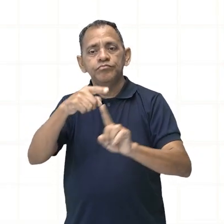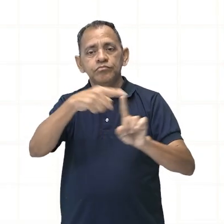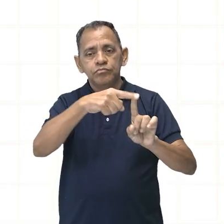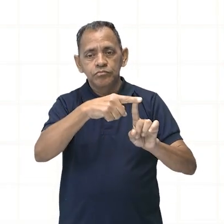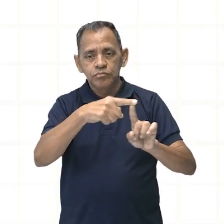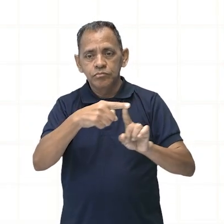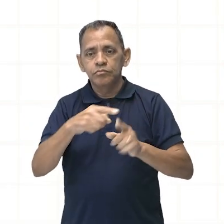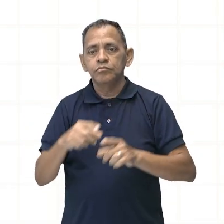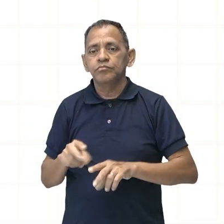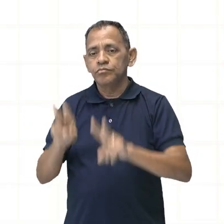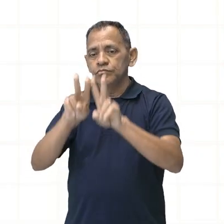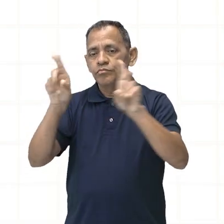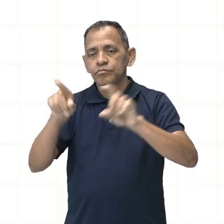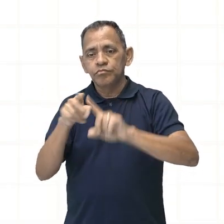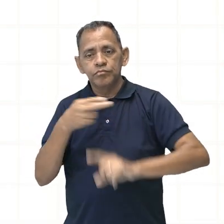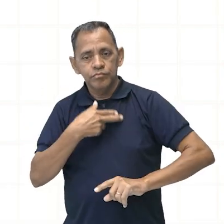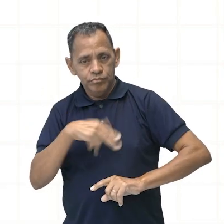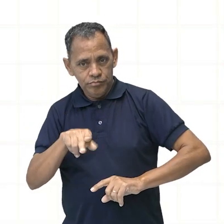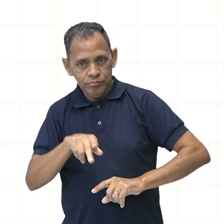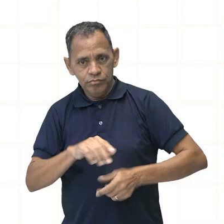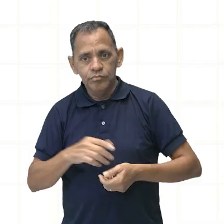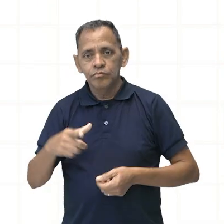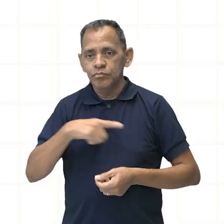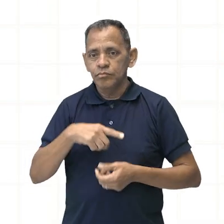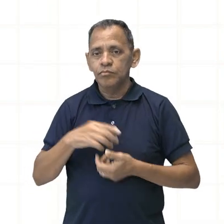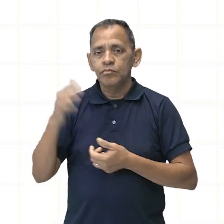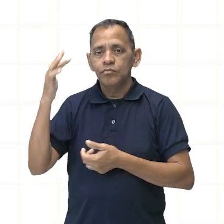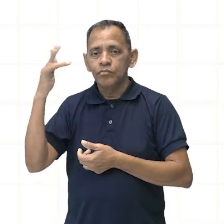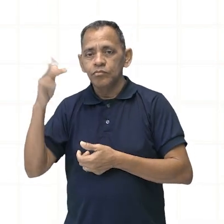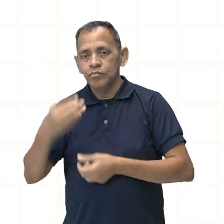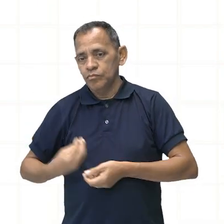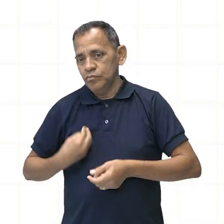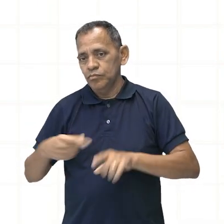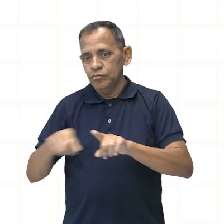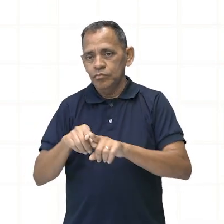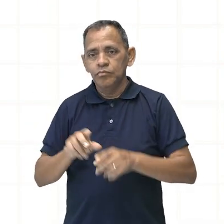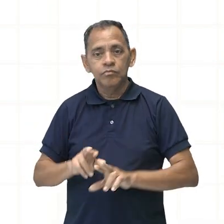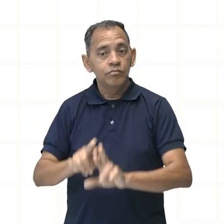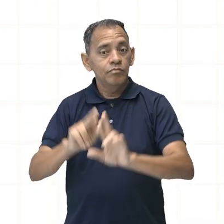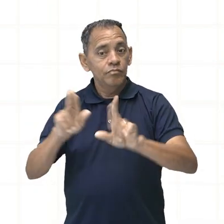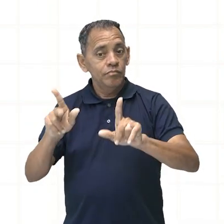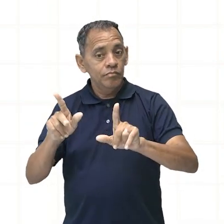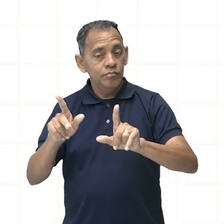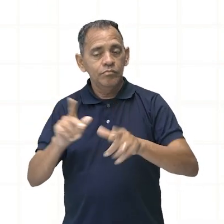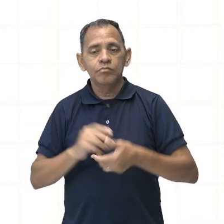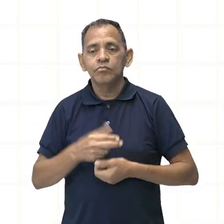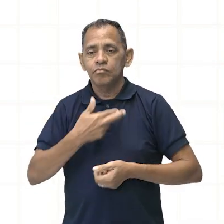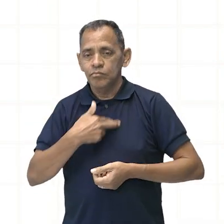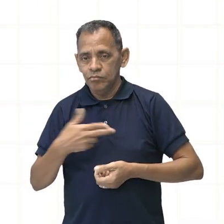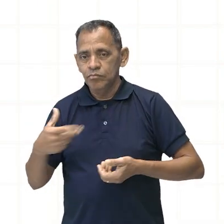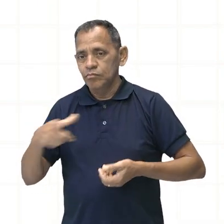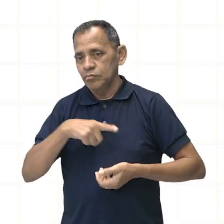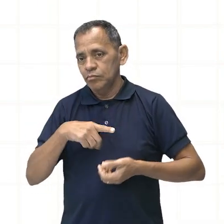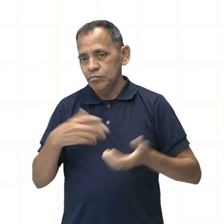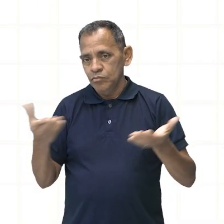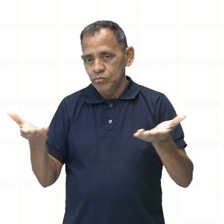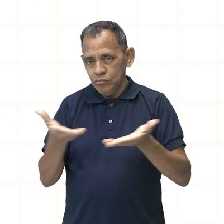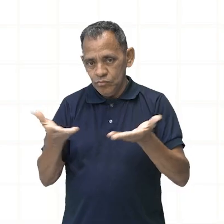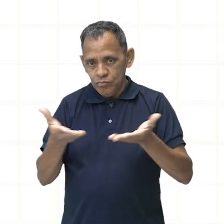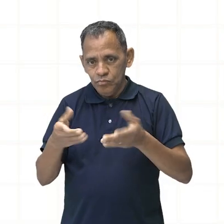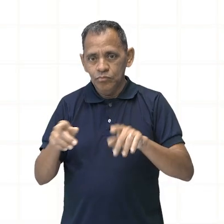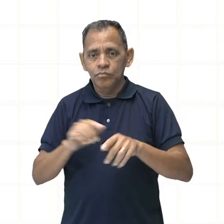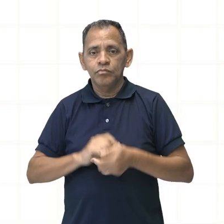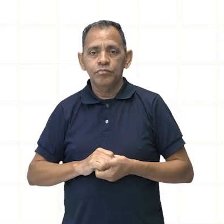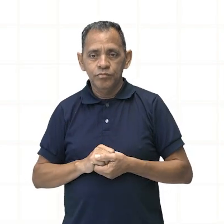temos ali religiões ou filosofias de vida que são bastante diferentes das religiões que nós temos no mundo ocidental,